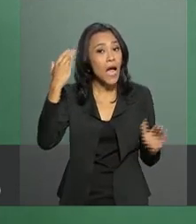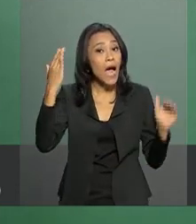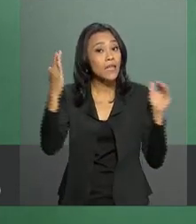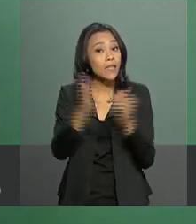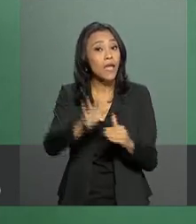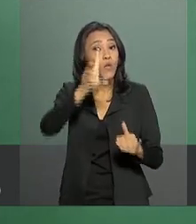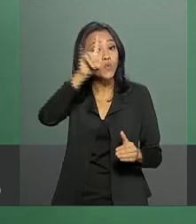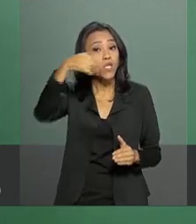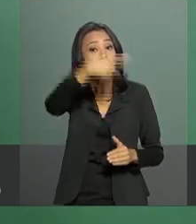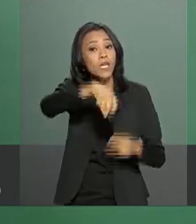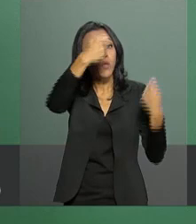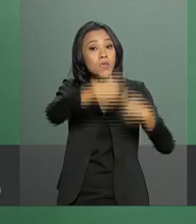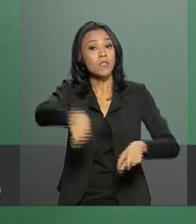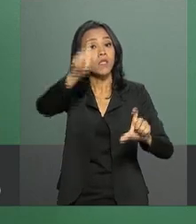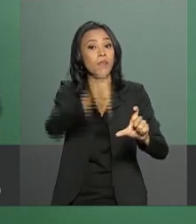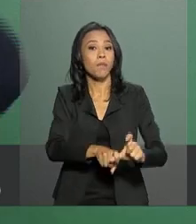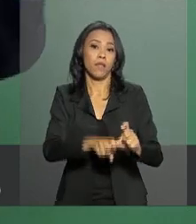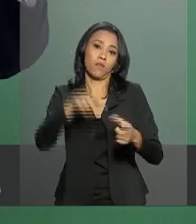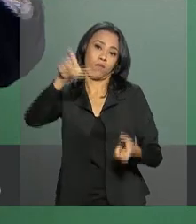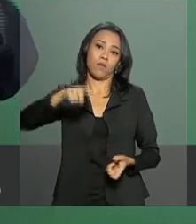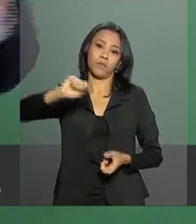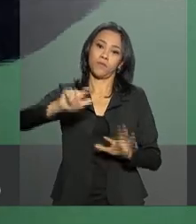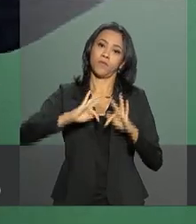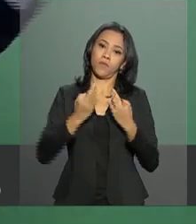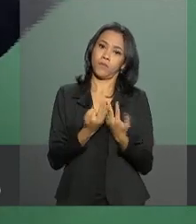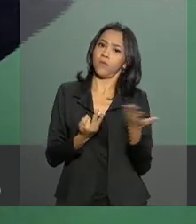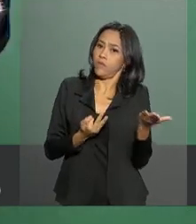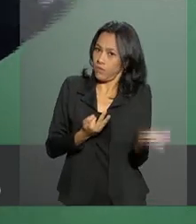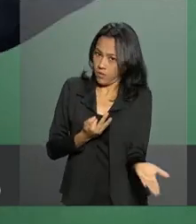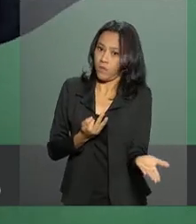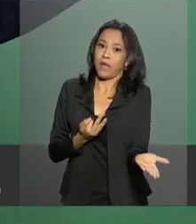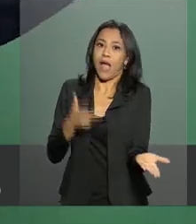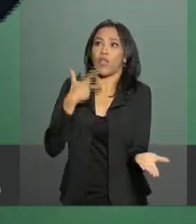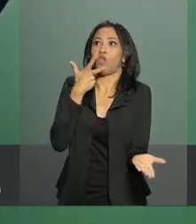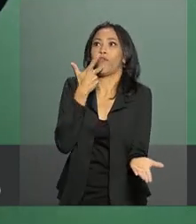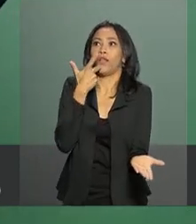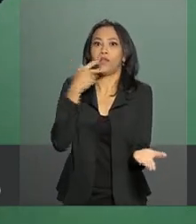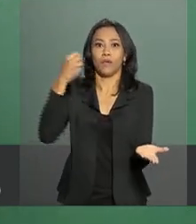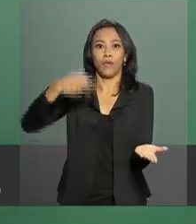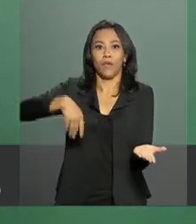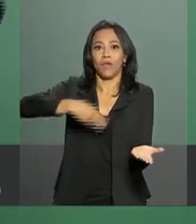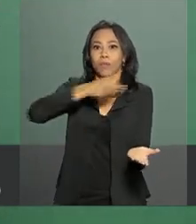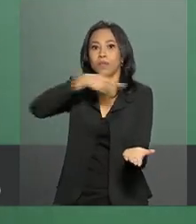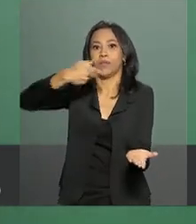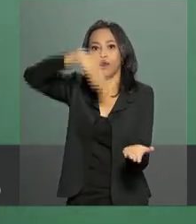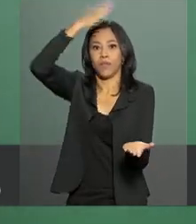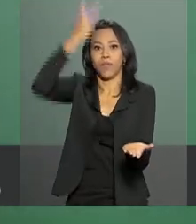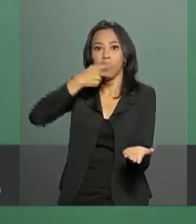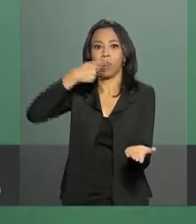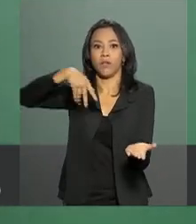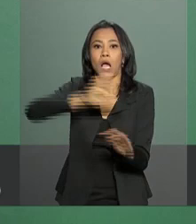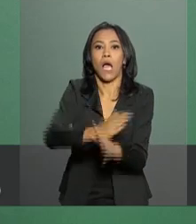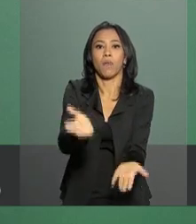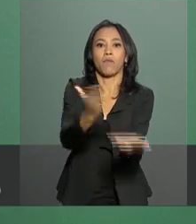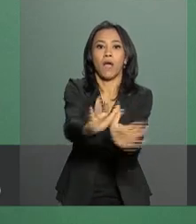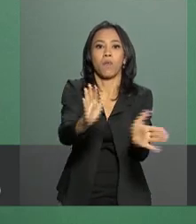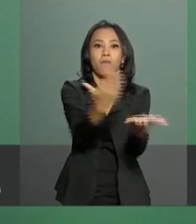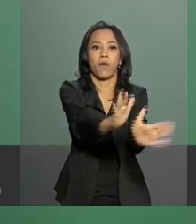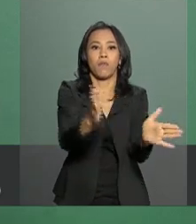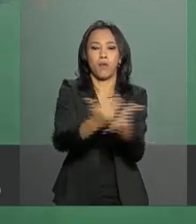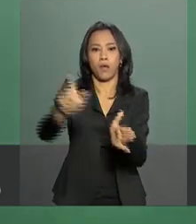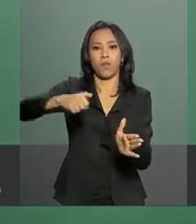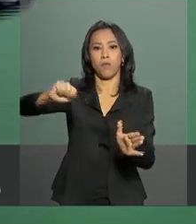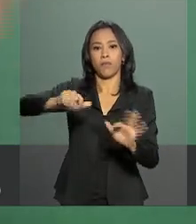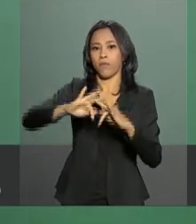dia ele não seja mais necessário que a gente desiste tema e prega o fim do bolsa família pelo amor de deus eu estou dizendo que